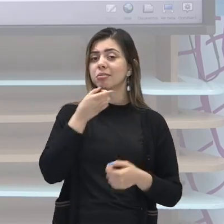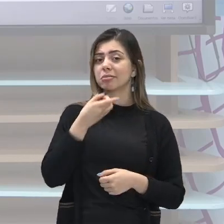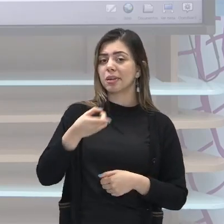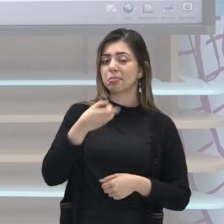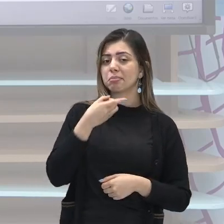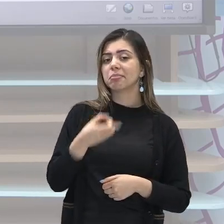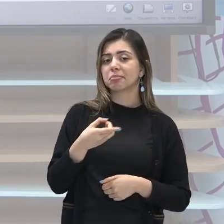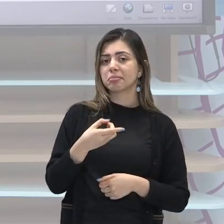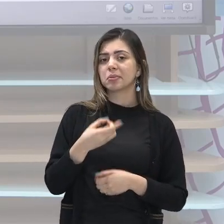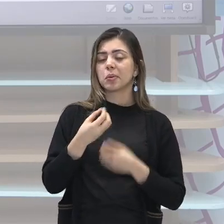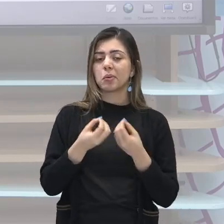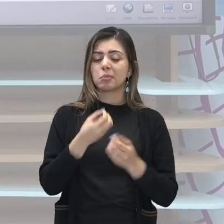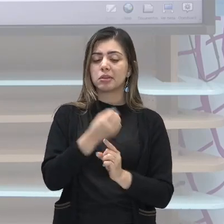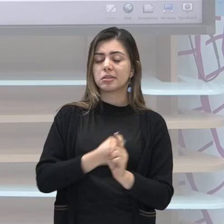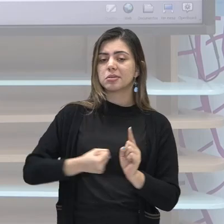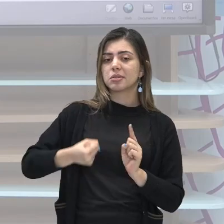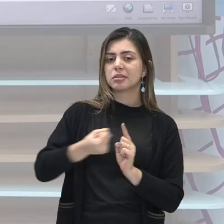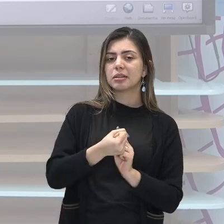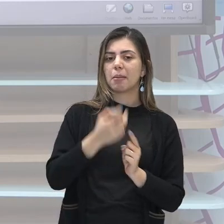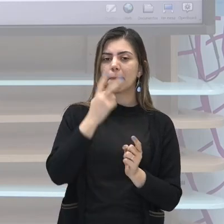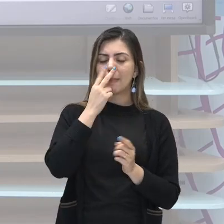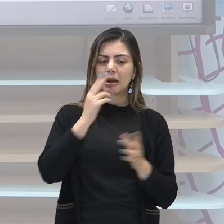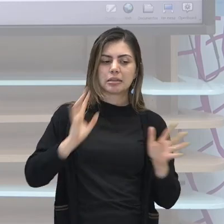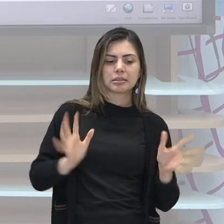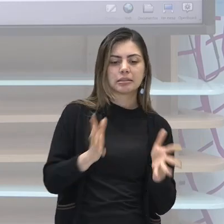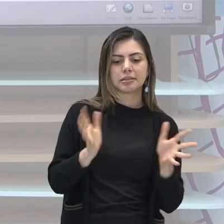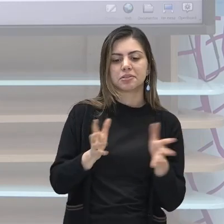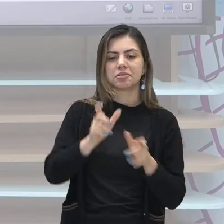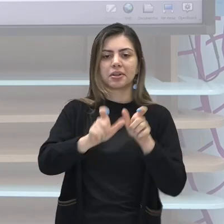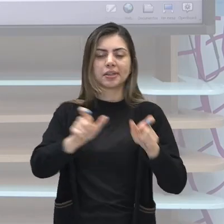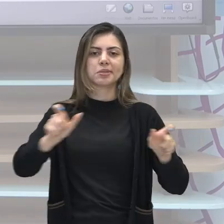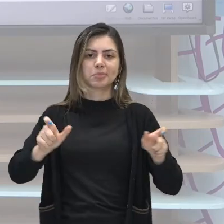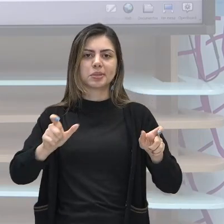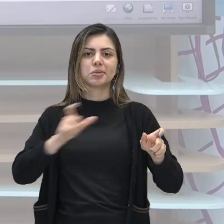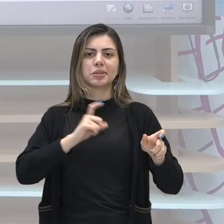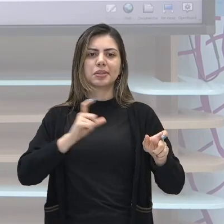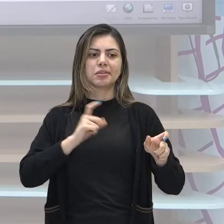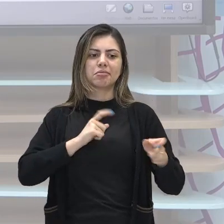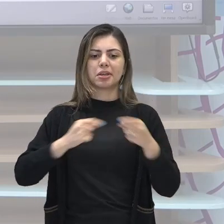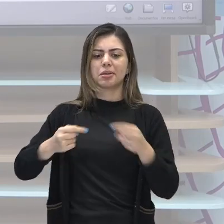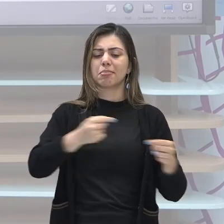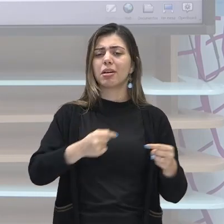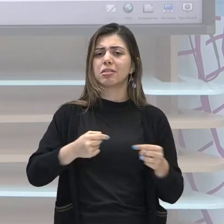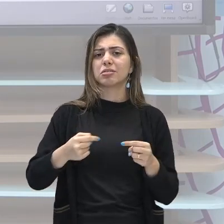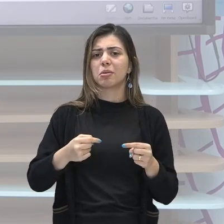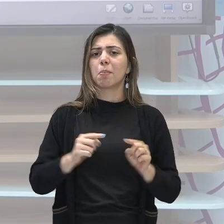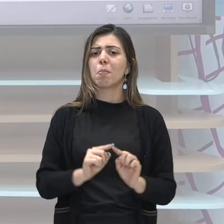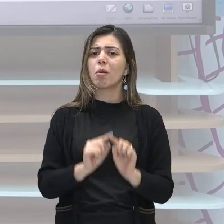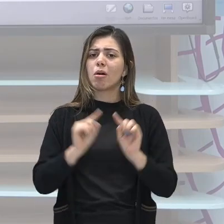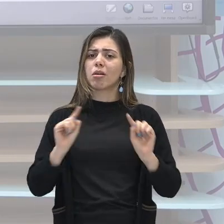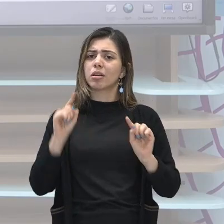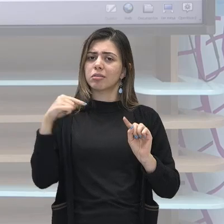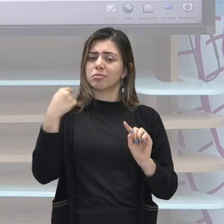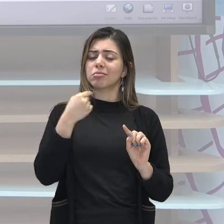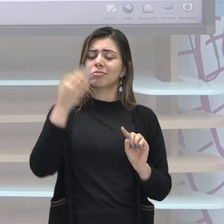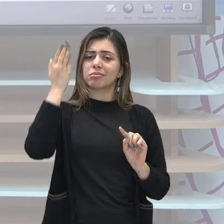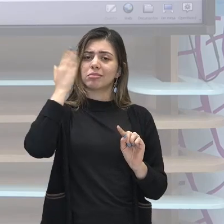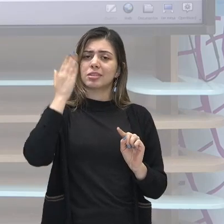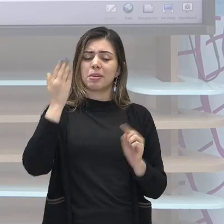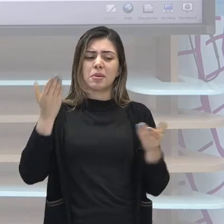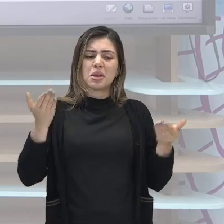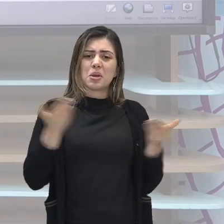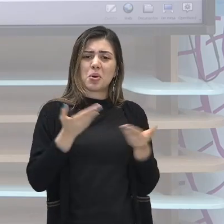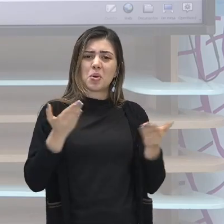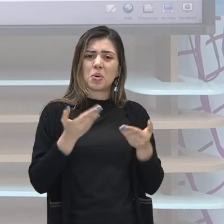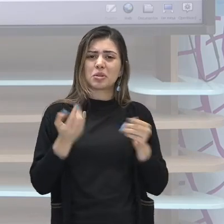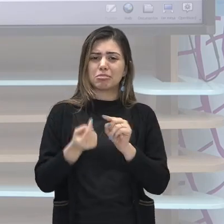vai fomentar esse embate entre os seres humanos, sendo que compreendemos, né, que hoje você